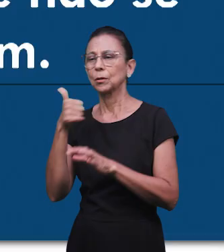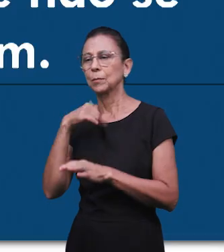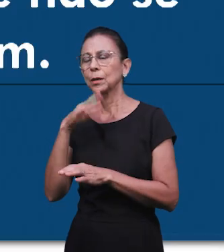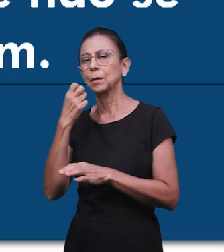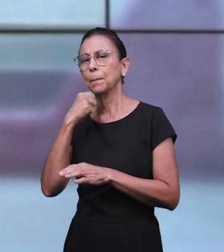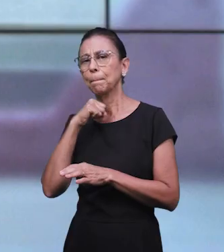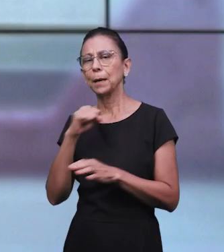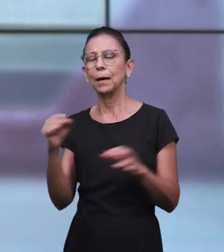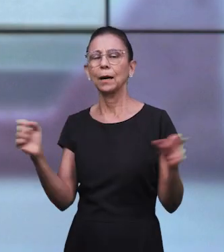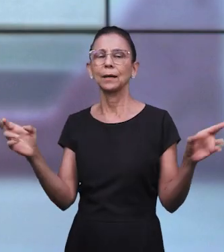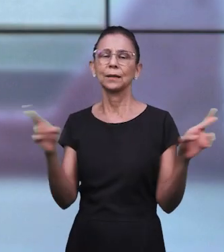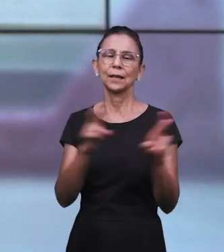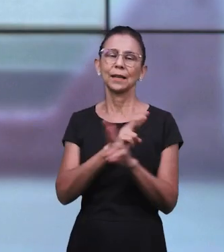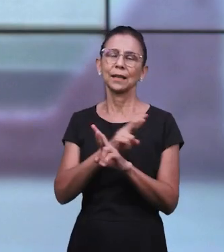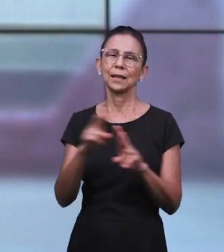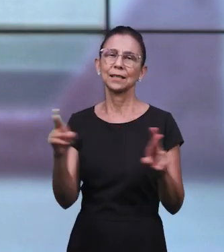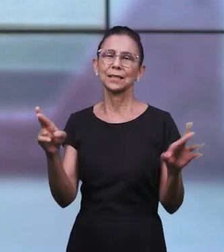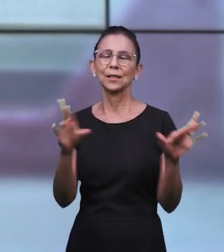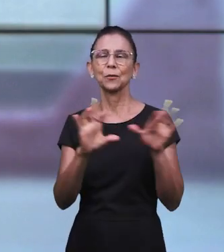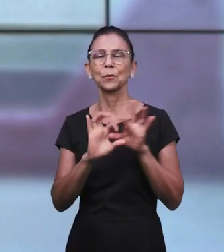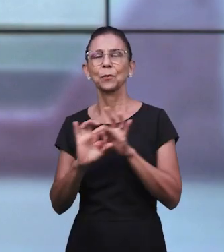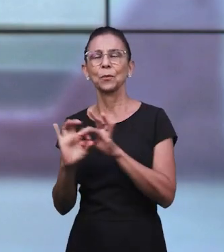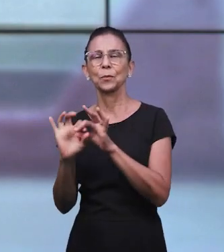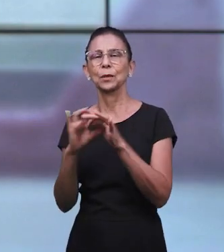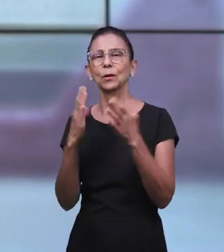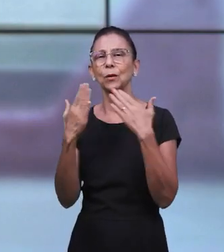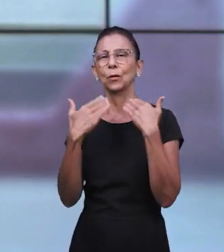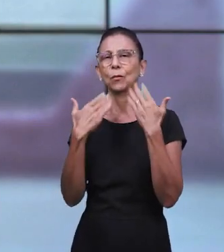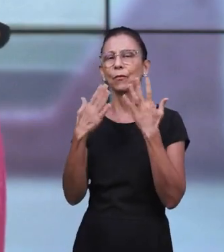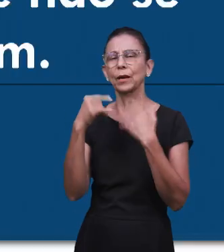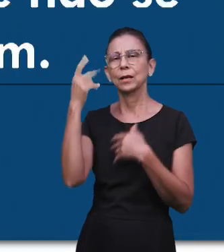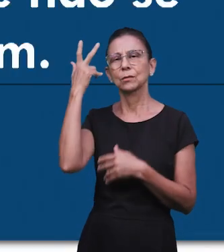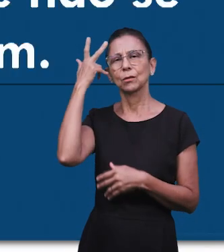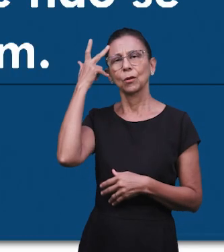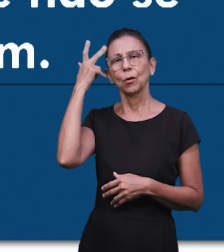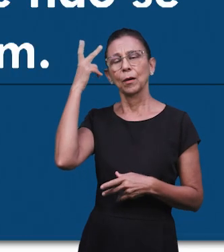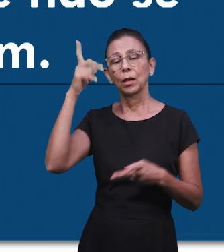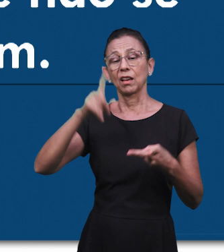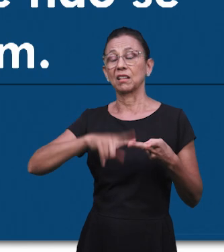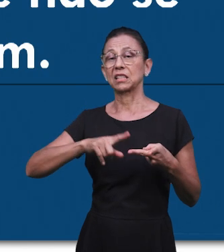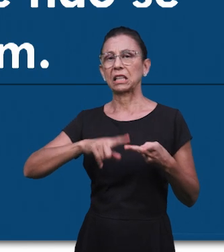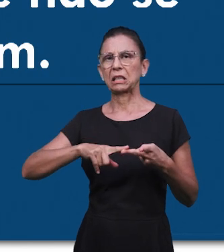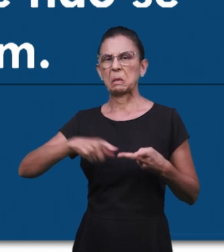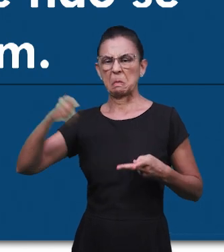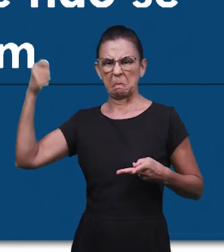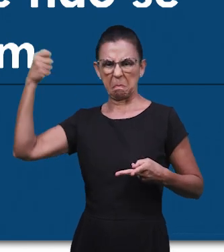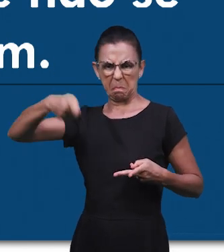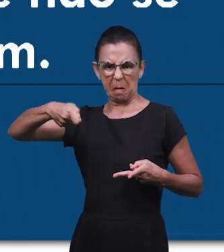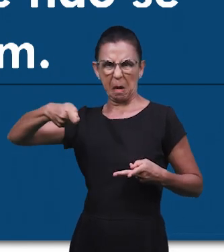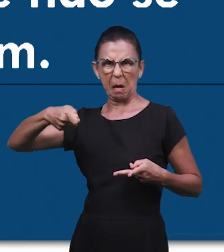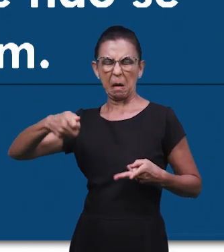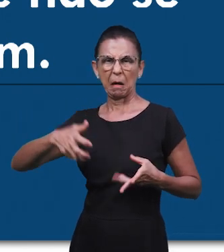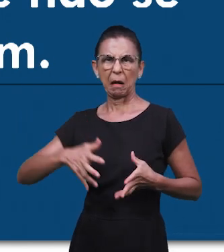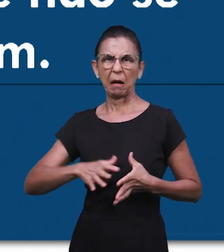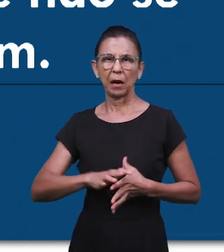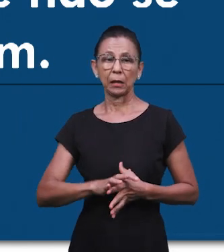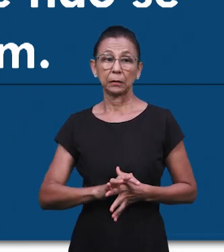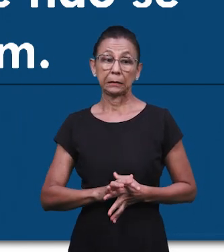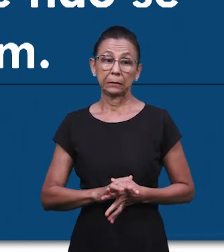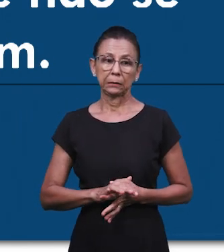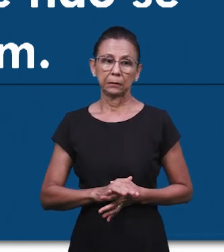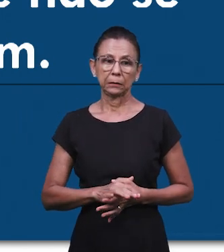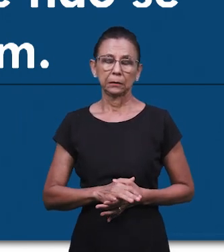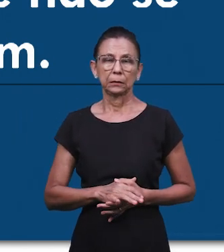nos olhos e os escutam genuinamente. E no autoritarismo, os pais e os filhos não conseguem